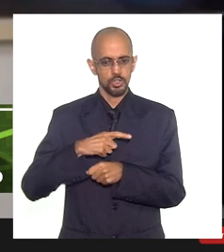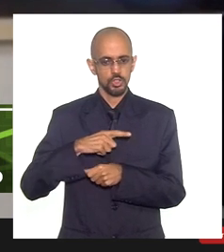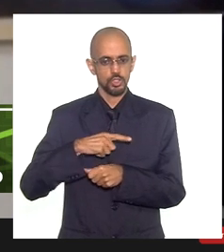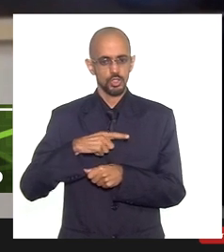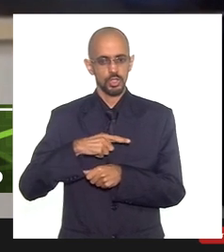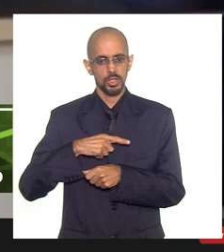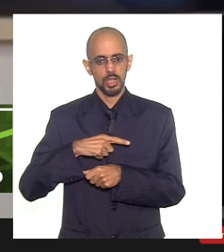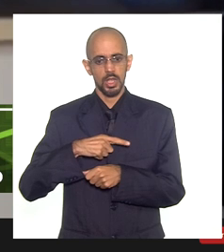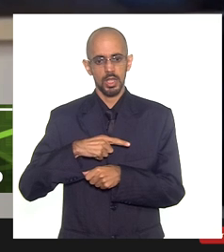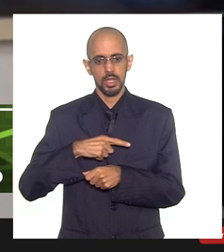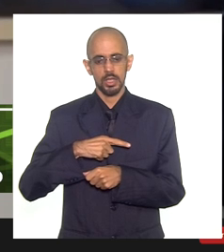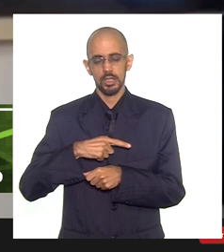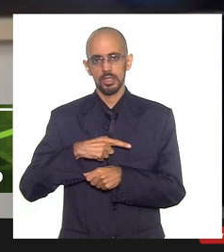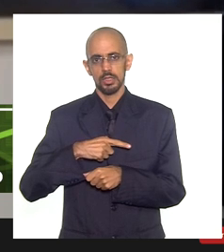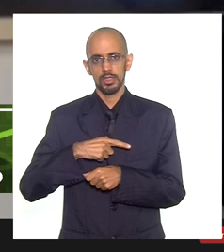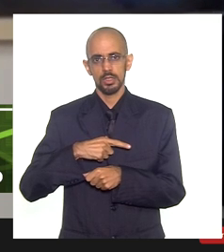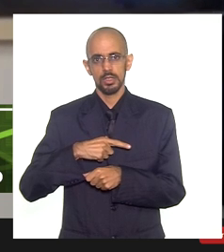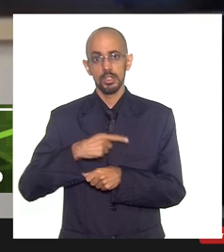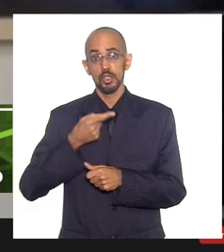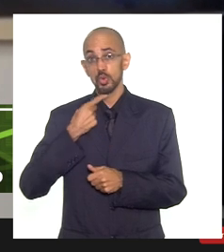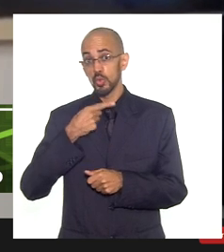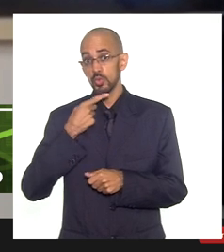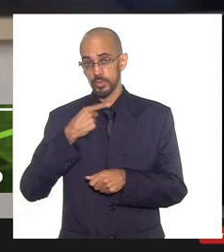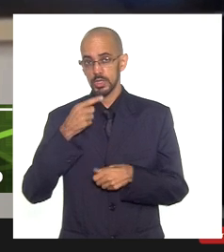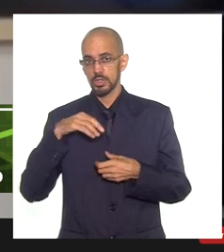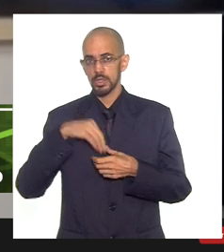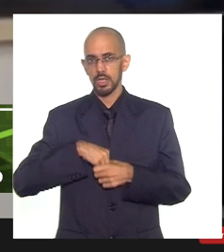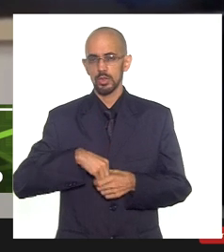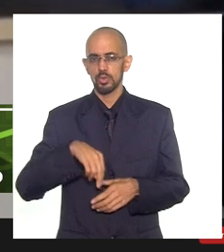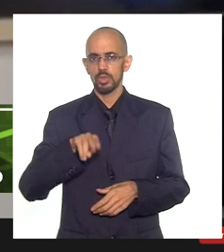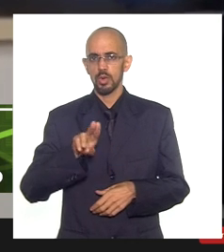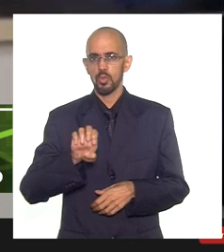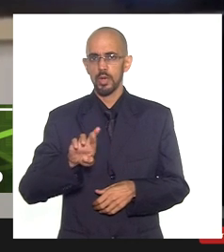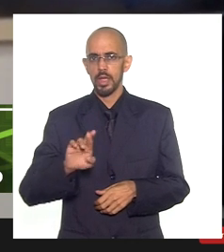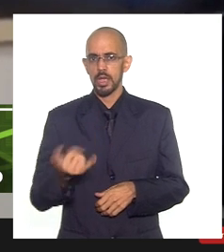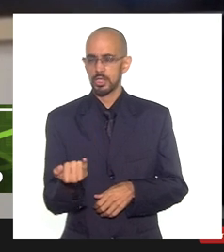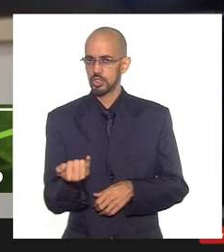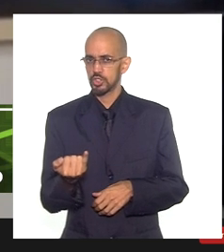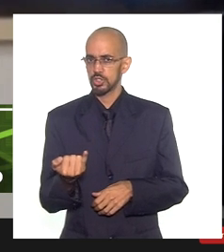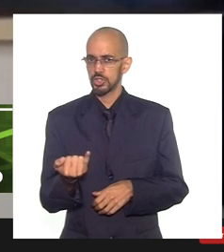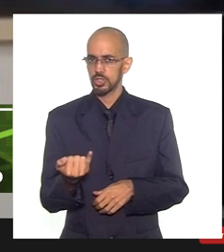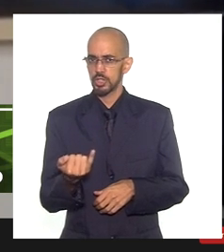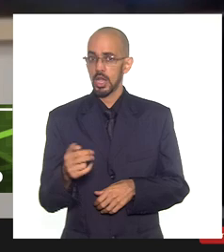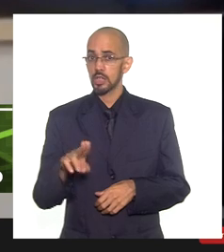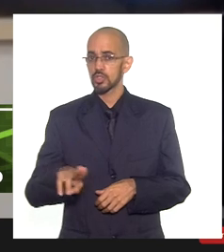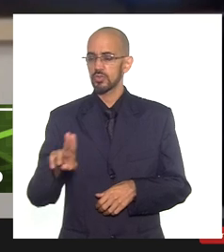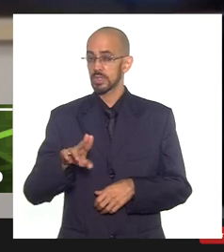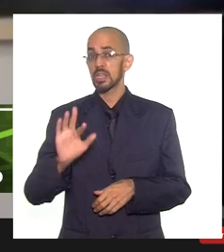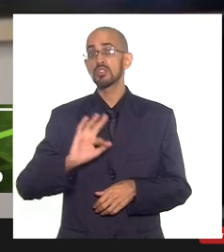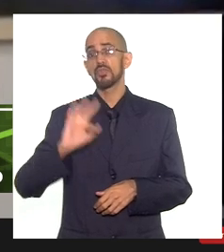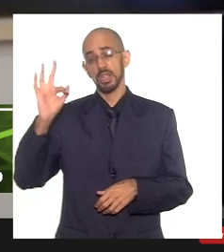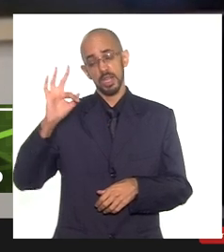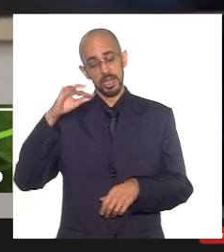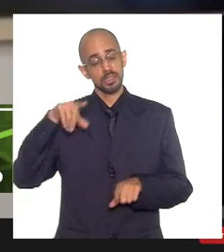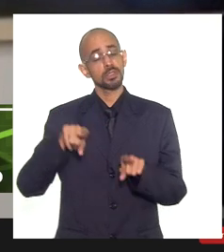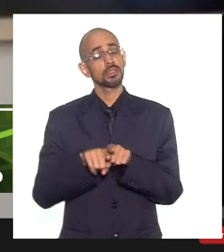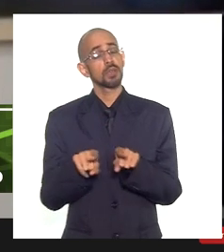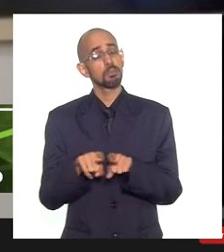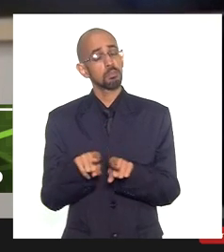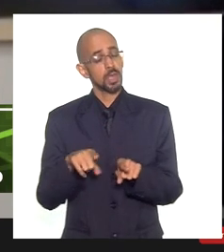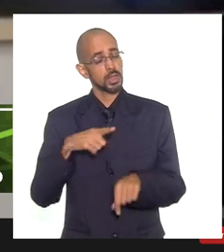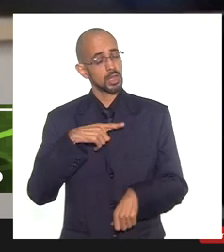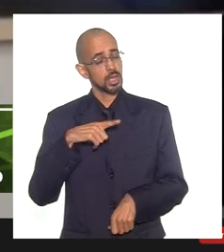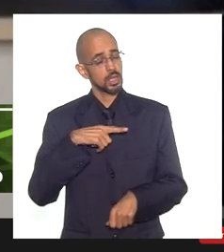UERJ porque as universidades federais tem isso há muito tempo e isso também merece